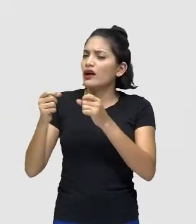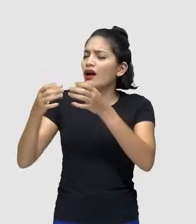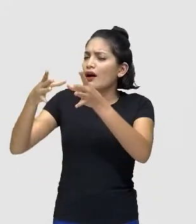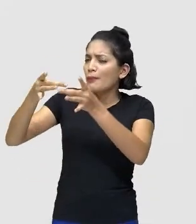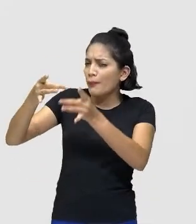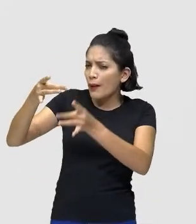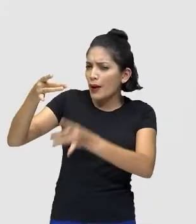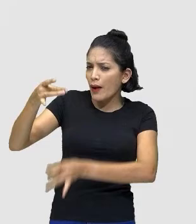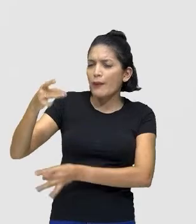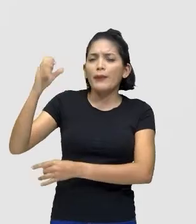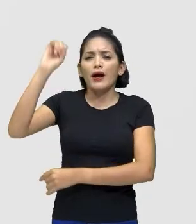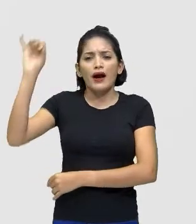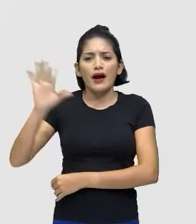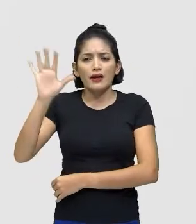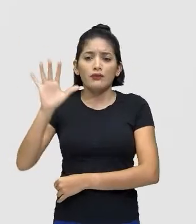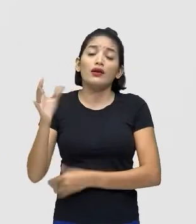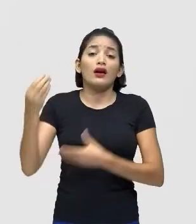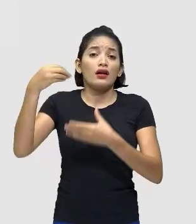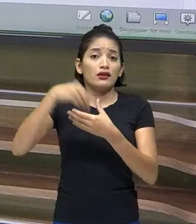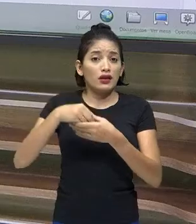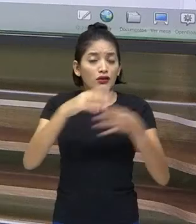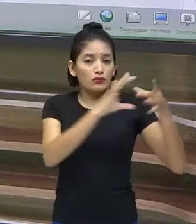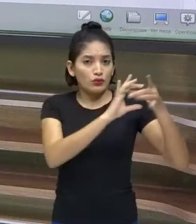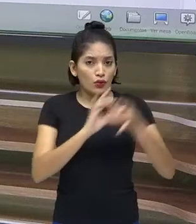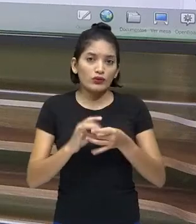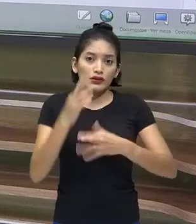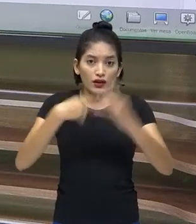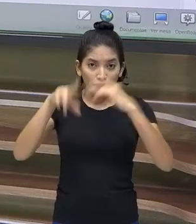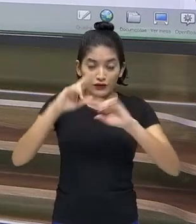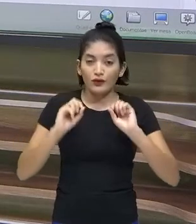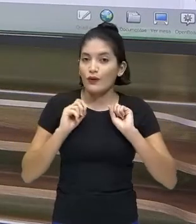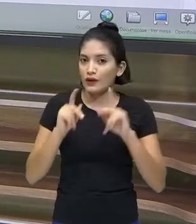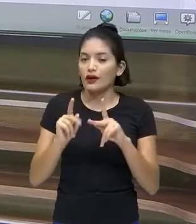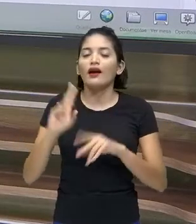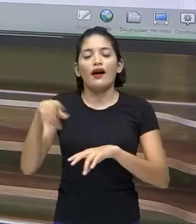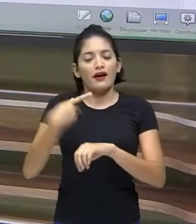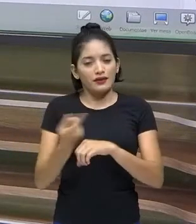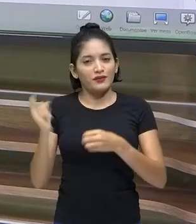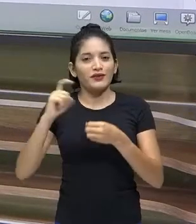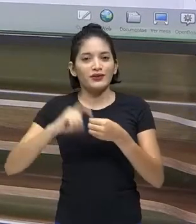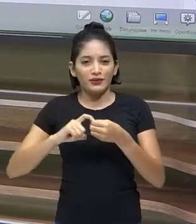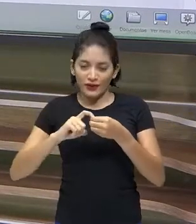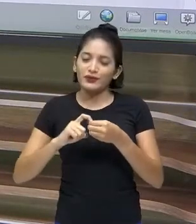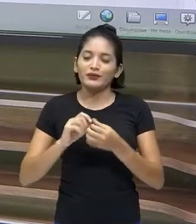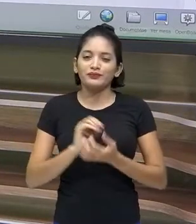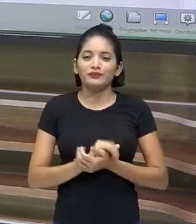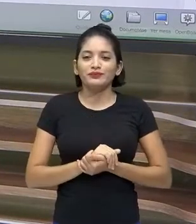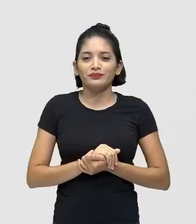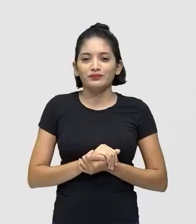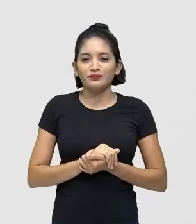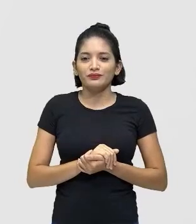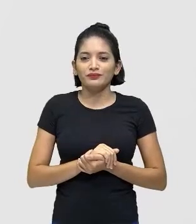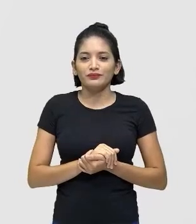descrevendo essa imagem dentro do contexto da Revolução, tá certo? Então daqui a pouco a gente retorna para a correção.